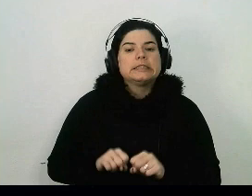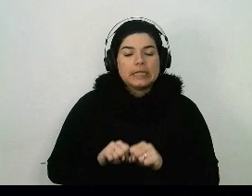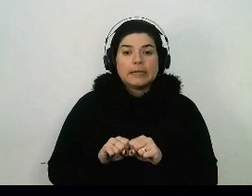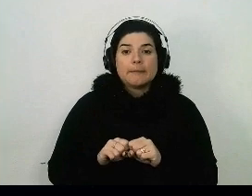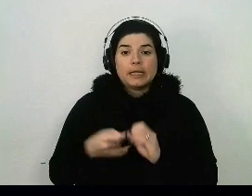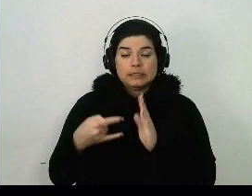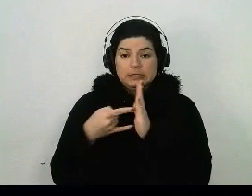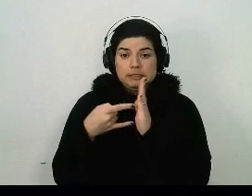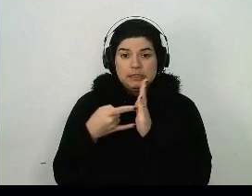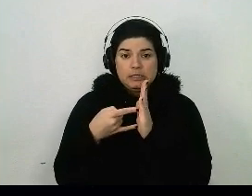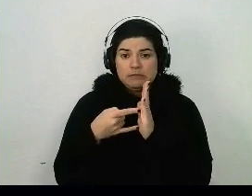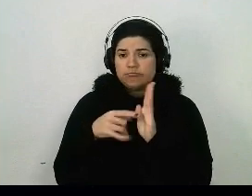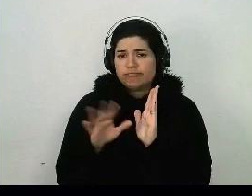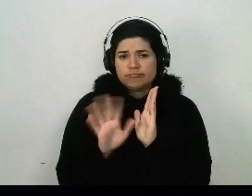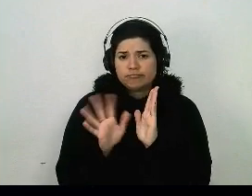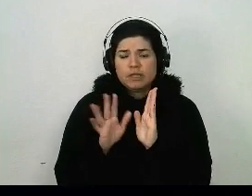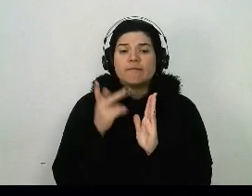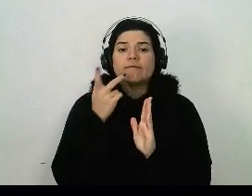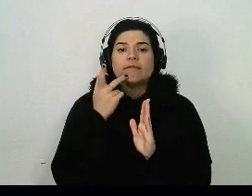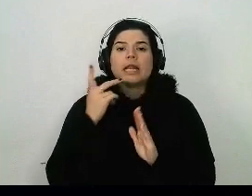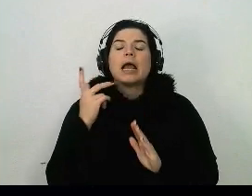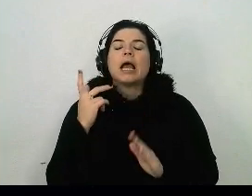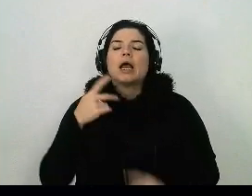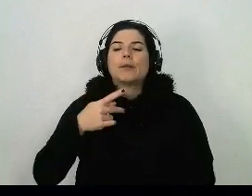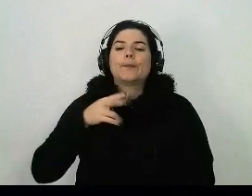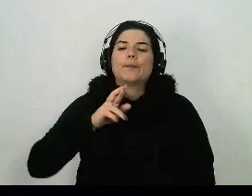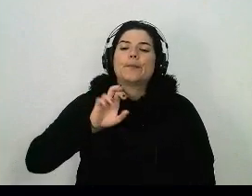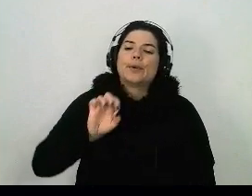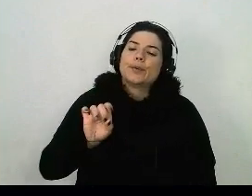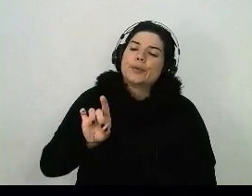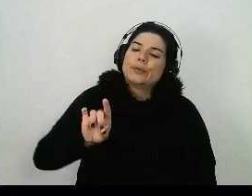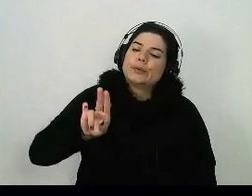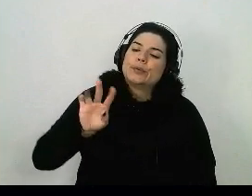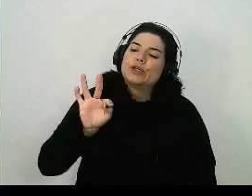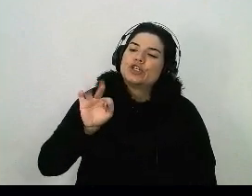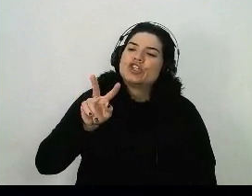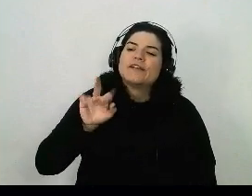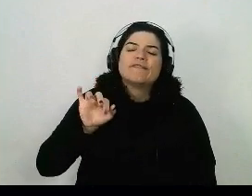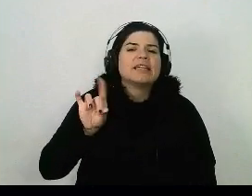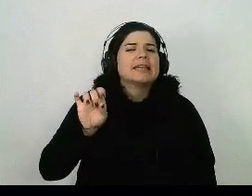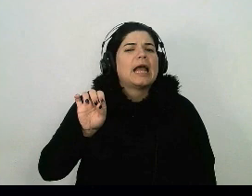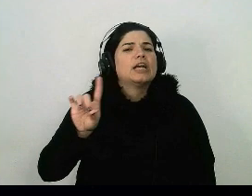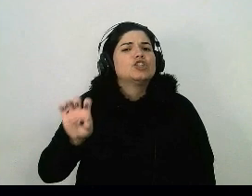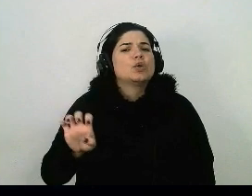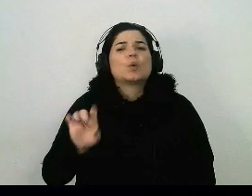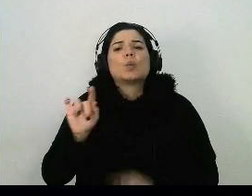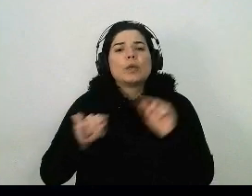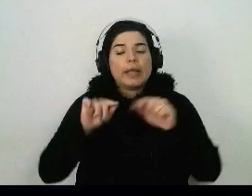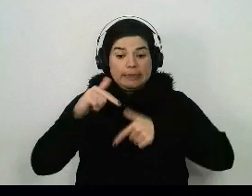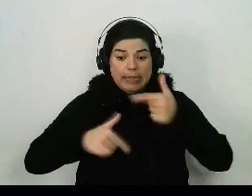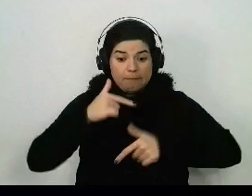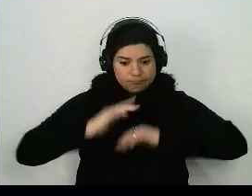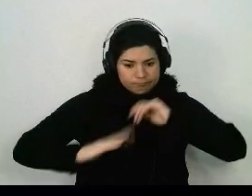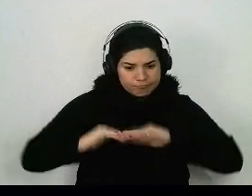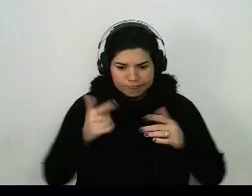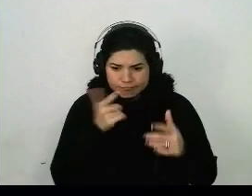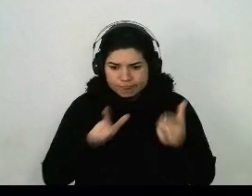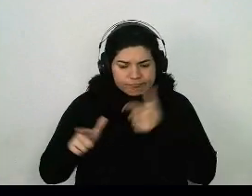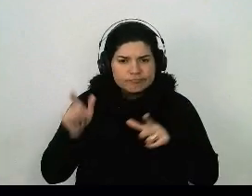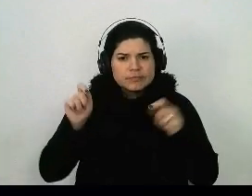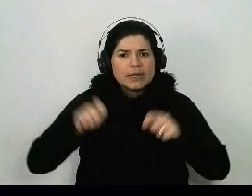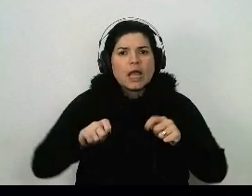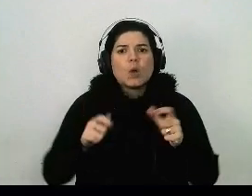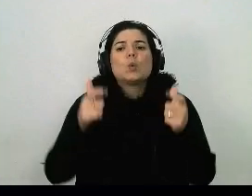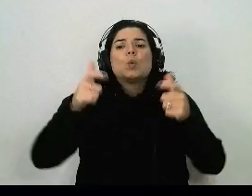a gente fala de produtividade a gente tem que pensar no ambiente onde essas pessoas estão inseridas e No Impacto que esse ambiente pode causar